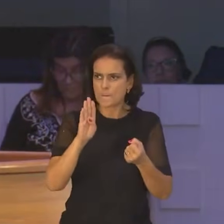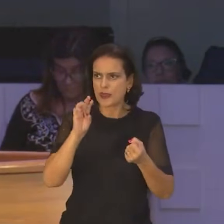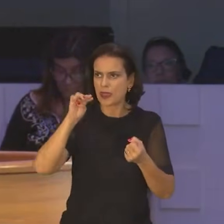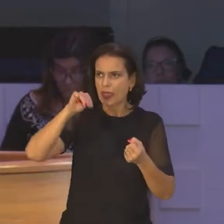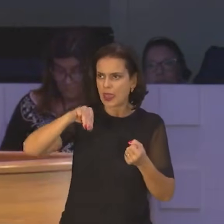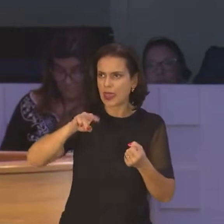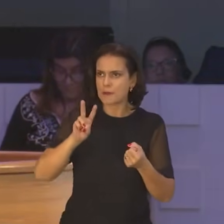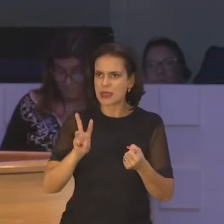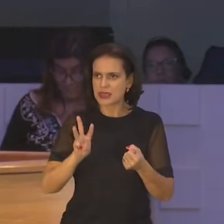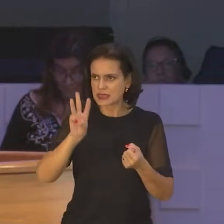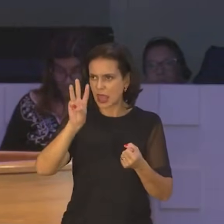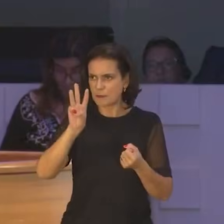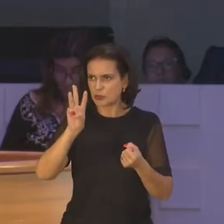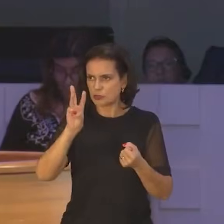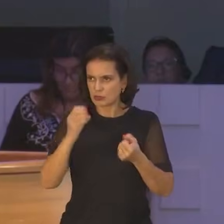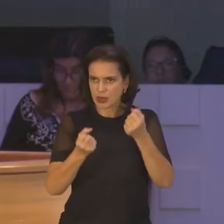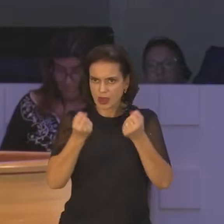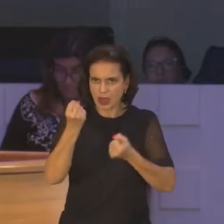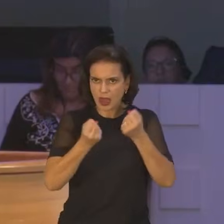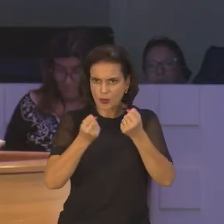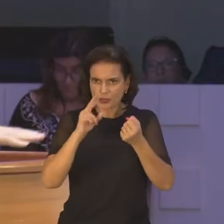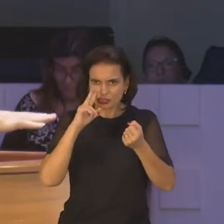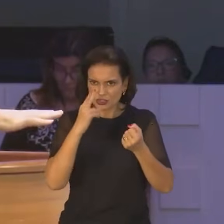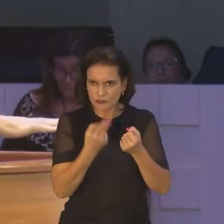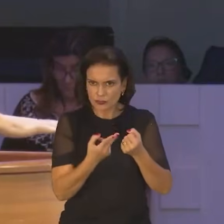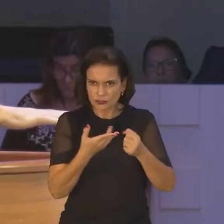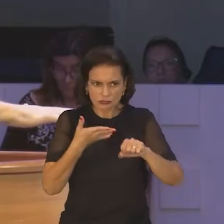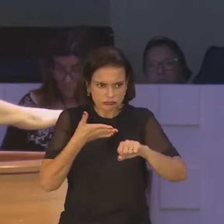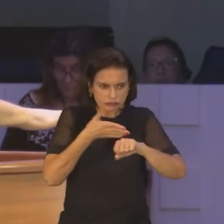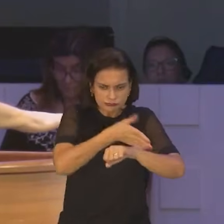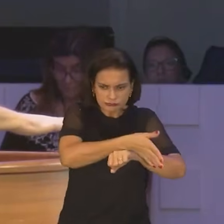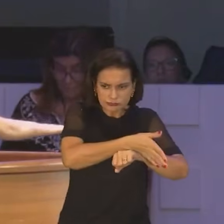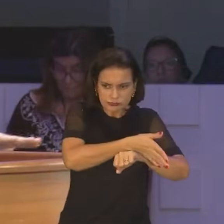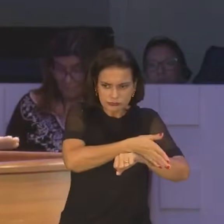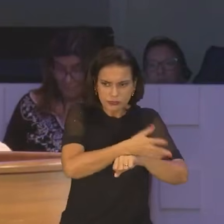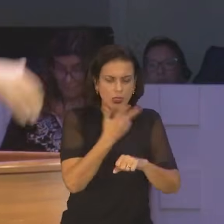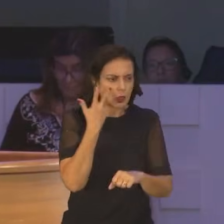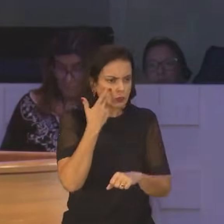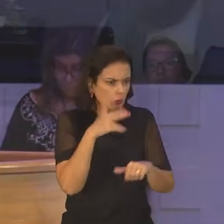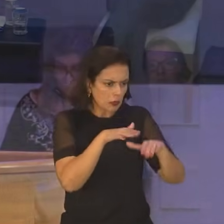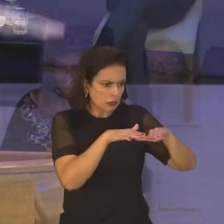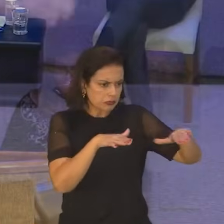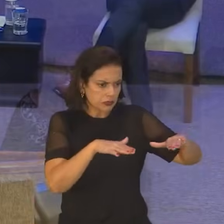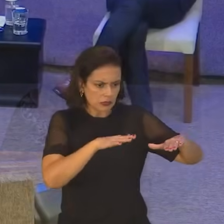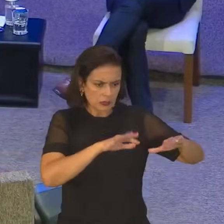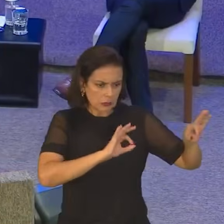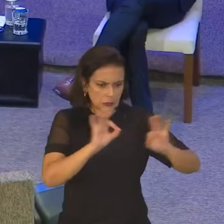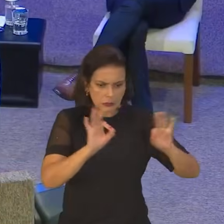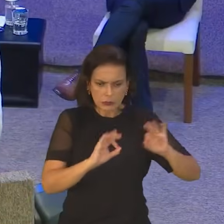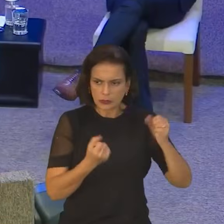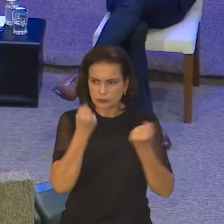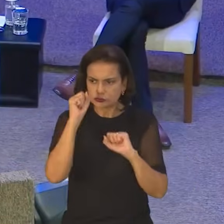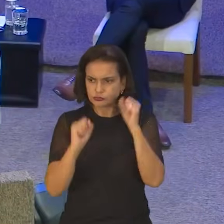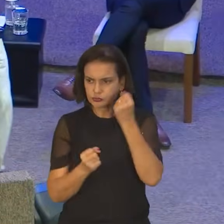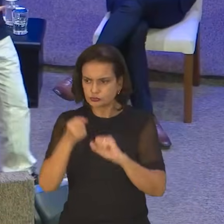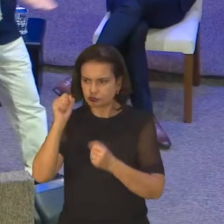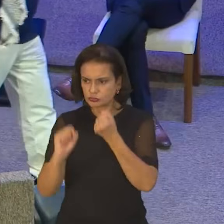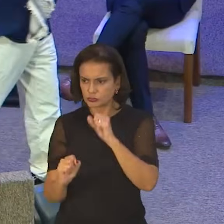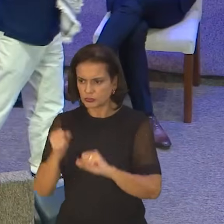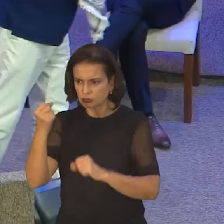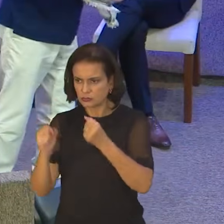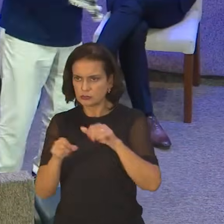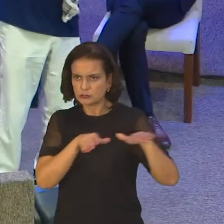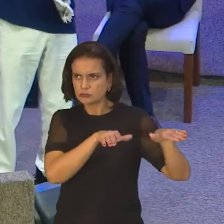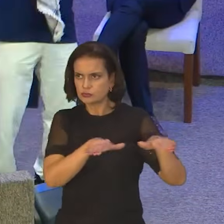na Alemanha e vi essa fábrica, gente. Entra a chapa normal, branca ali, ela sai